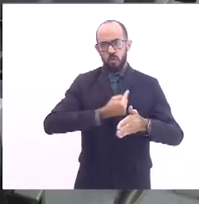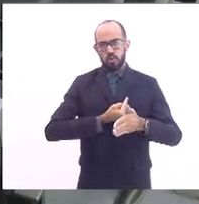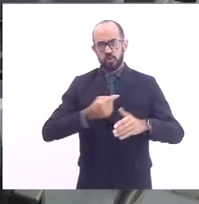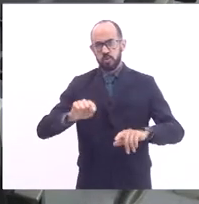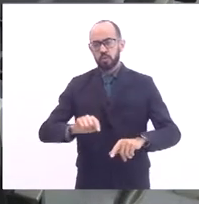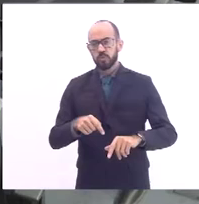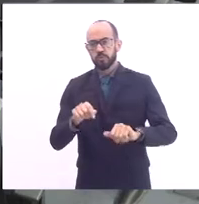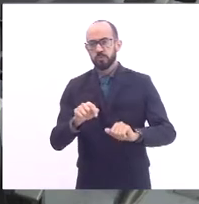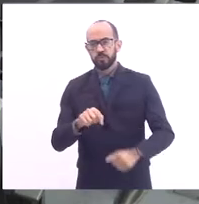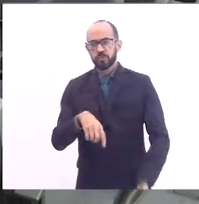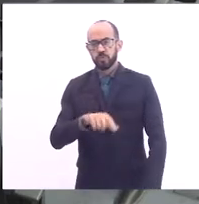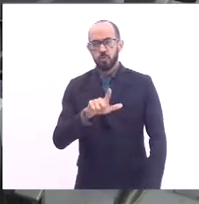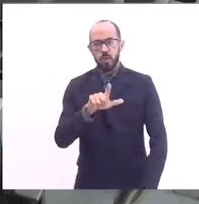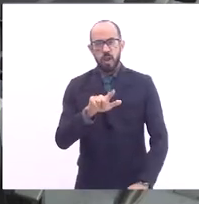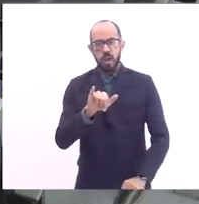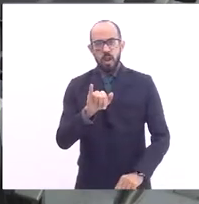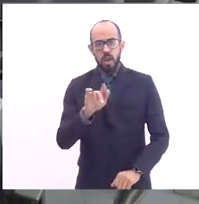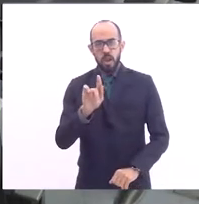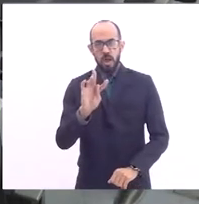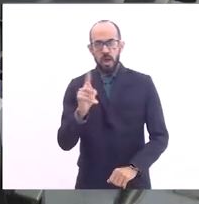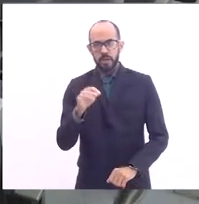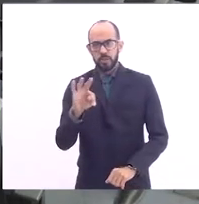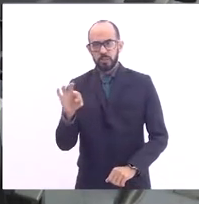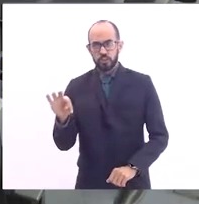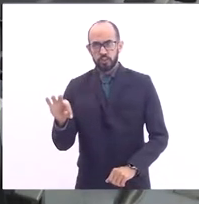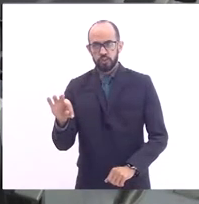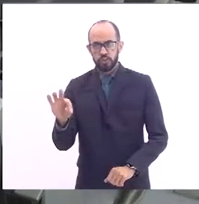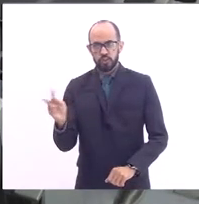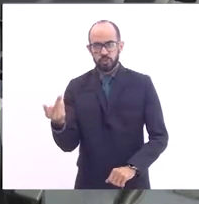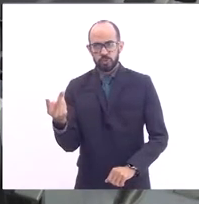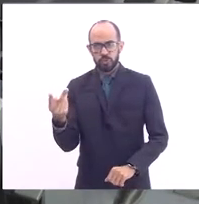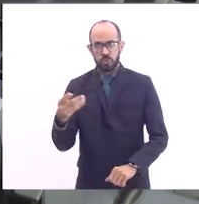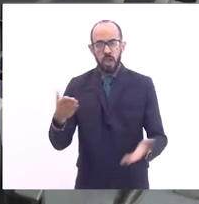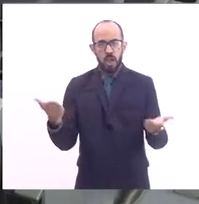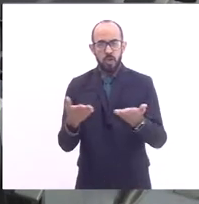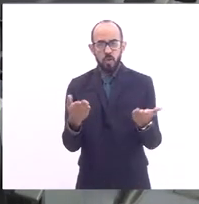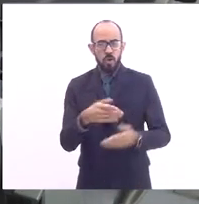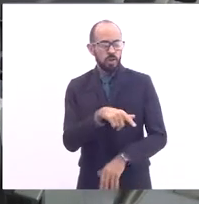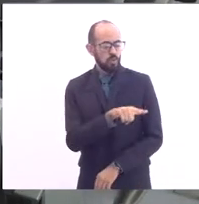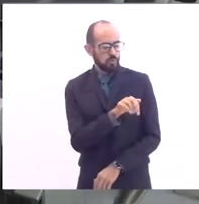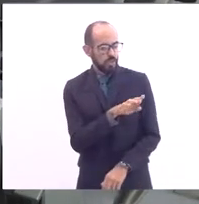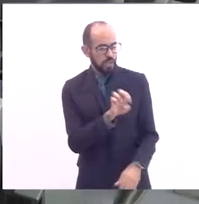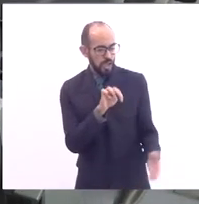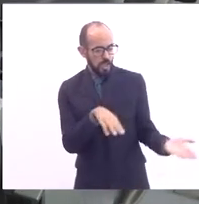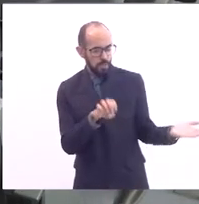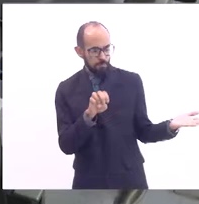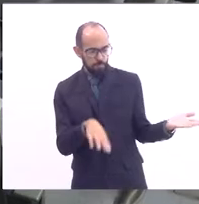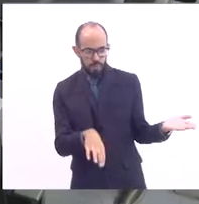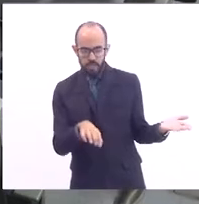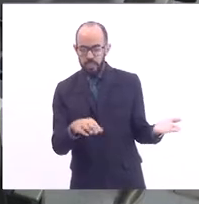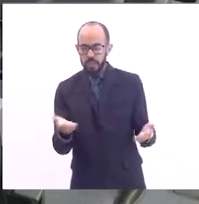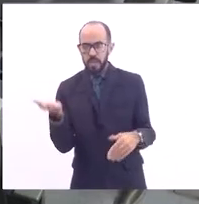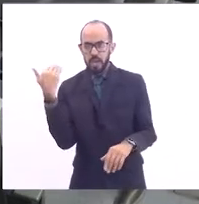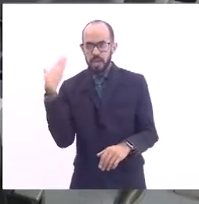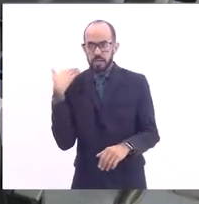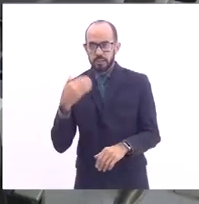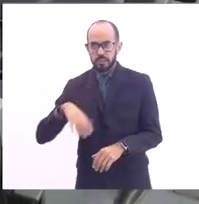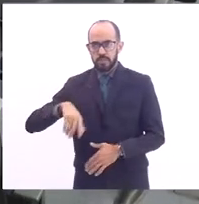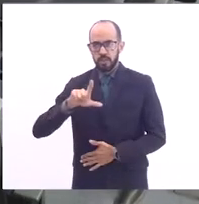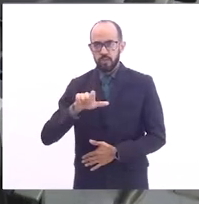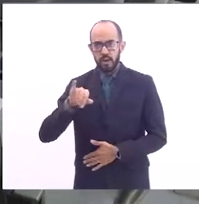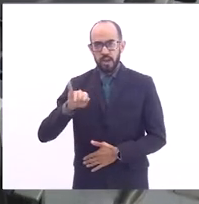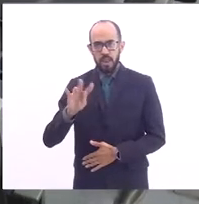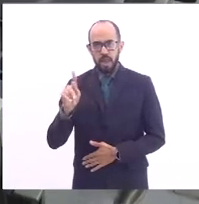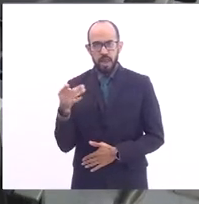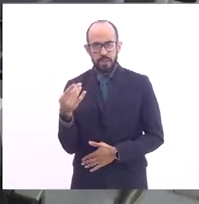todos os enfrentamentos com a Light e agora com a Enel, né, o Guilherme, que estava à época na Light, quando